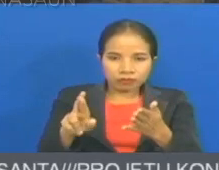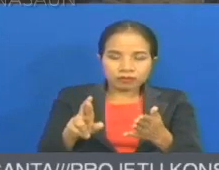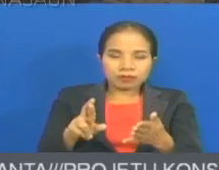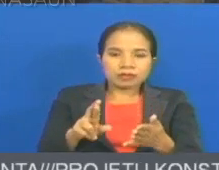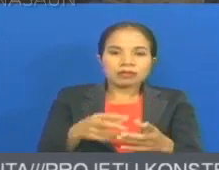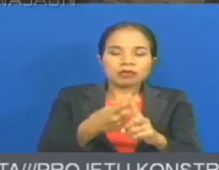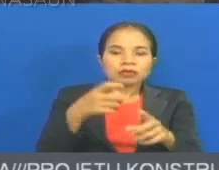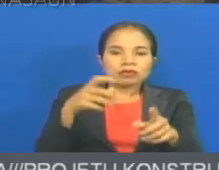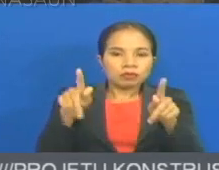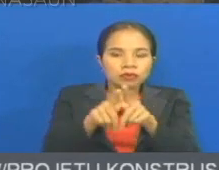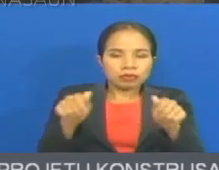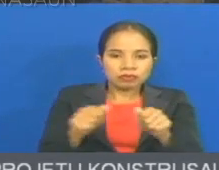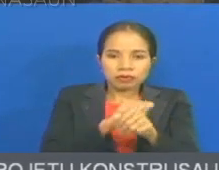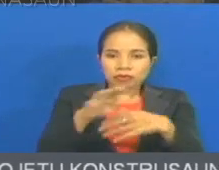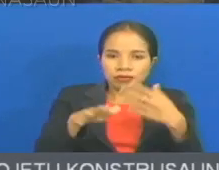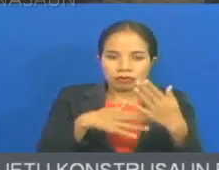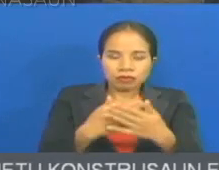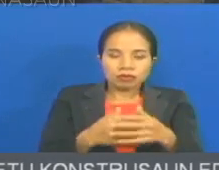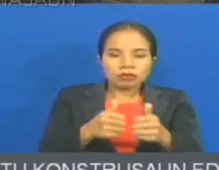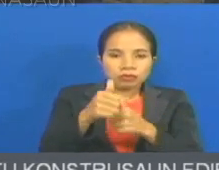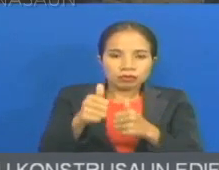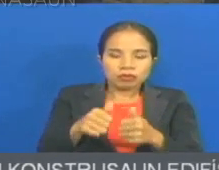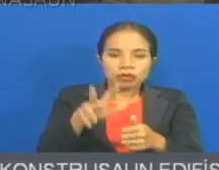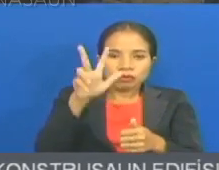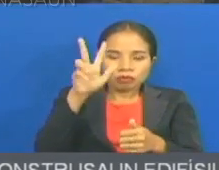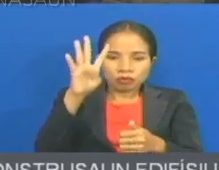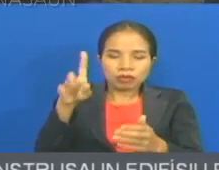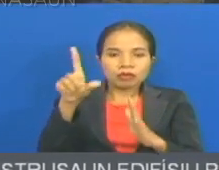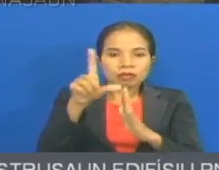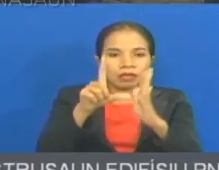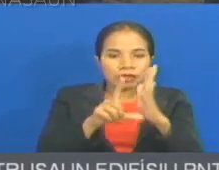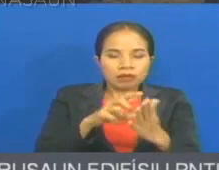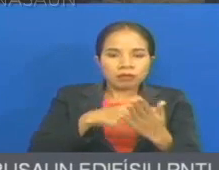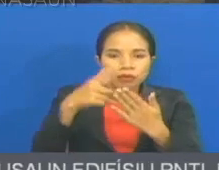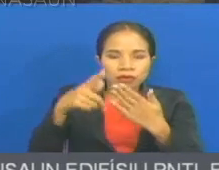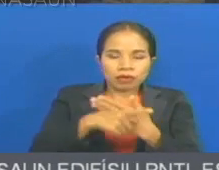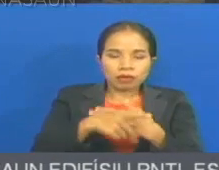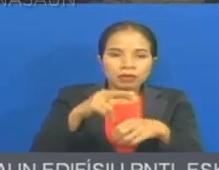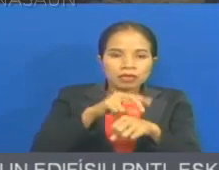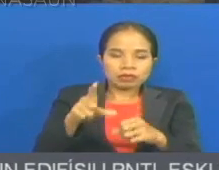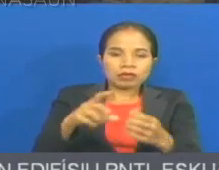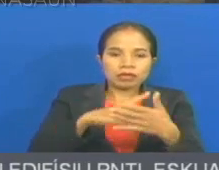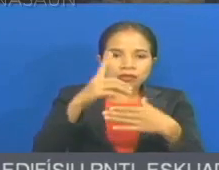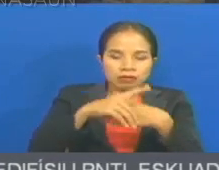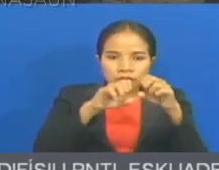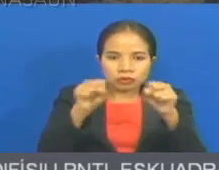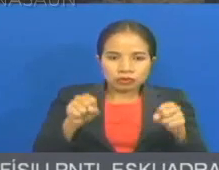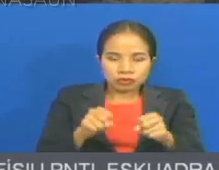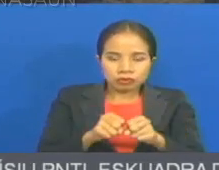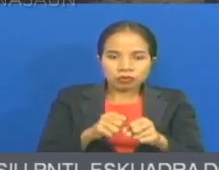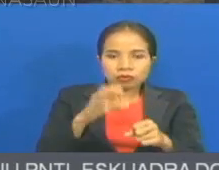apreciação, o posto administrativo todo. Baseado na quarta alteração, decreto-lei, Programa Nacional de Desenvolvimento Suco, decreto-lei